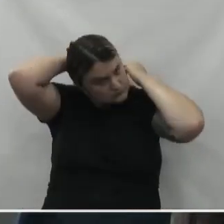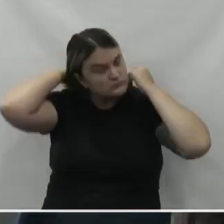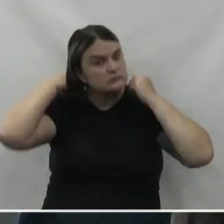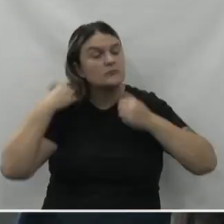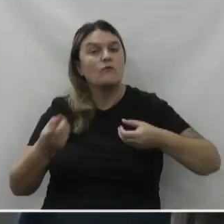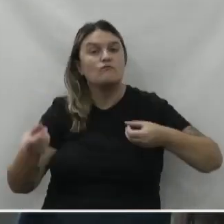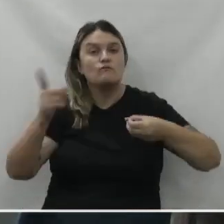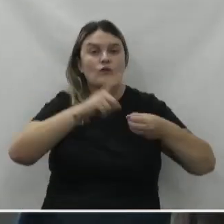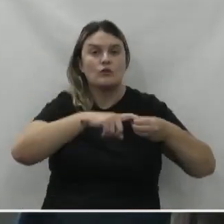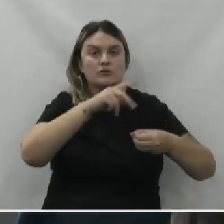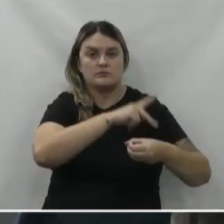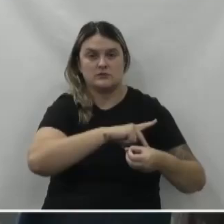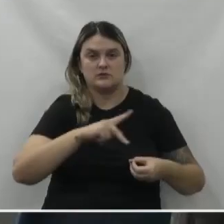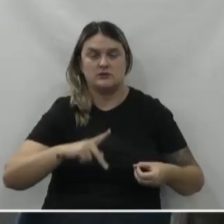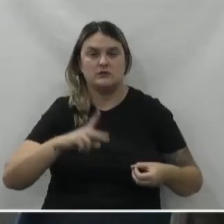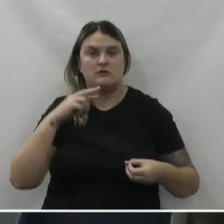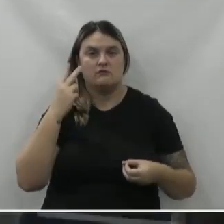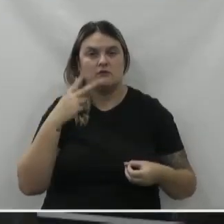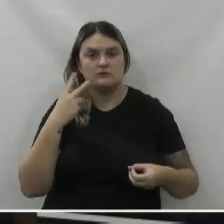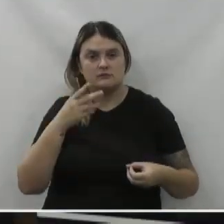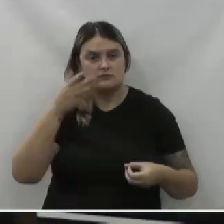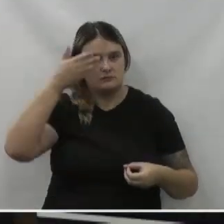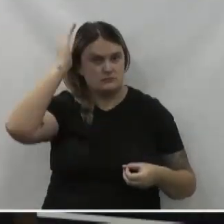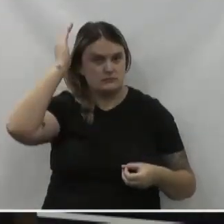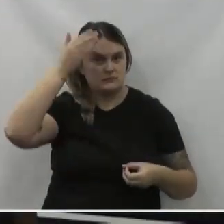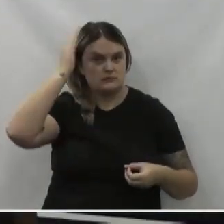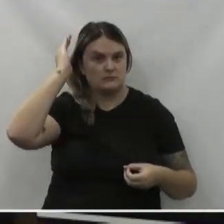Devolvo a presidência ao vereador Anderson Cardoso.